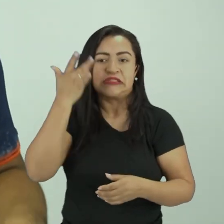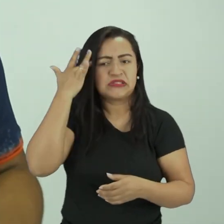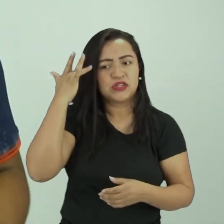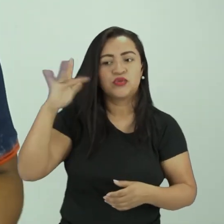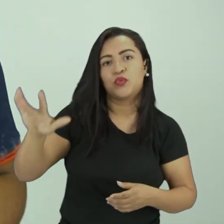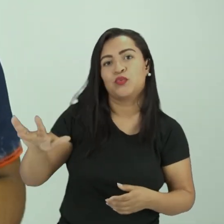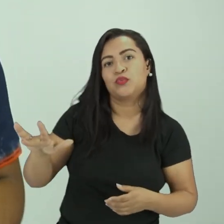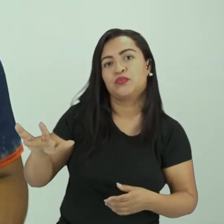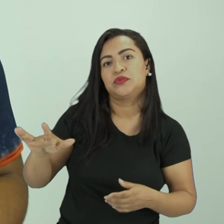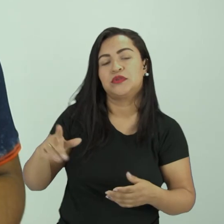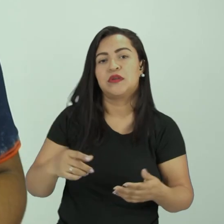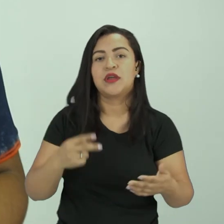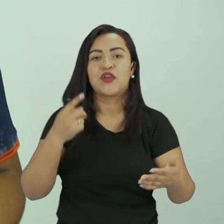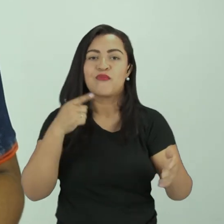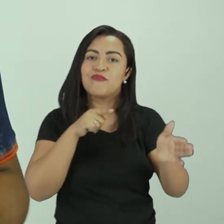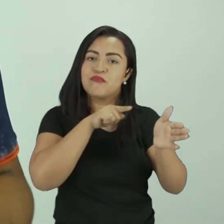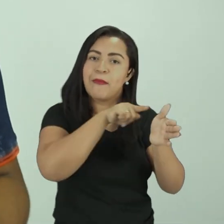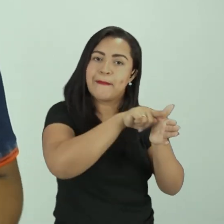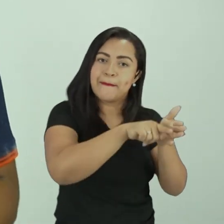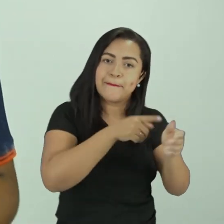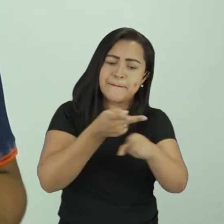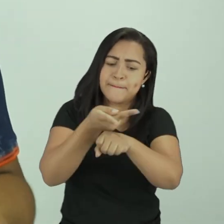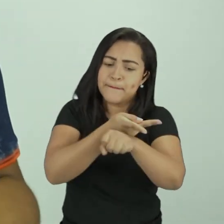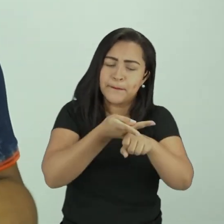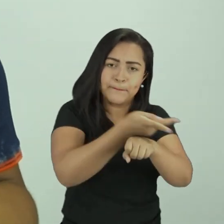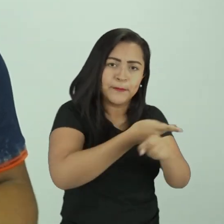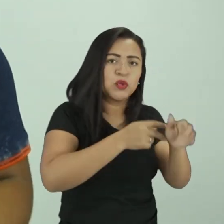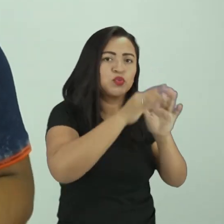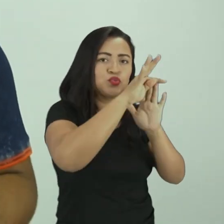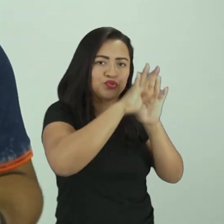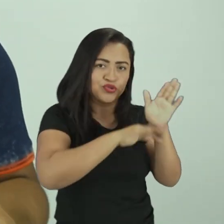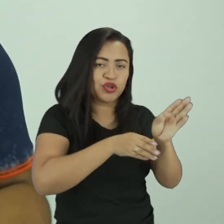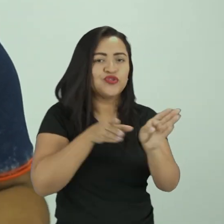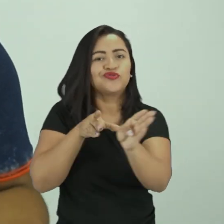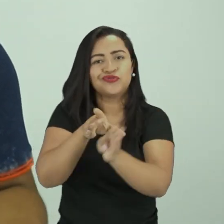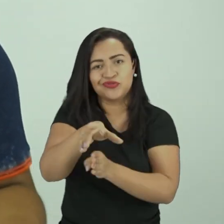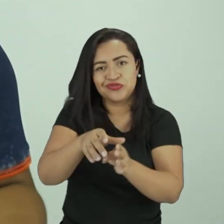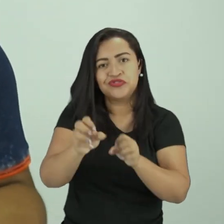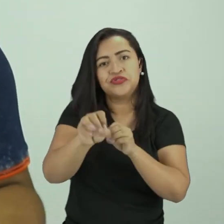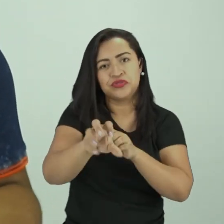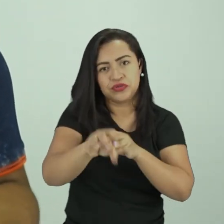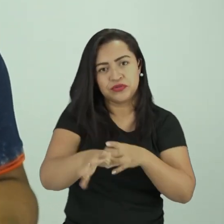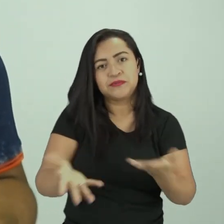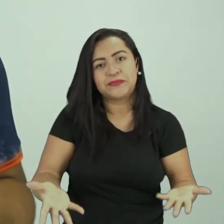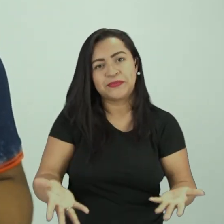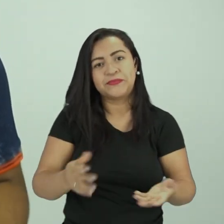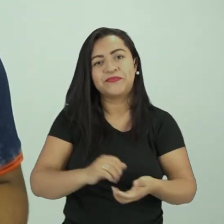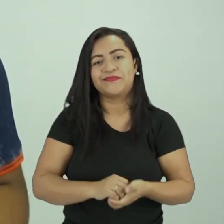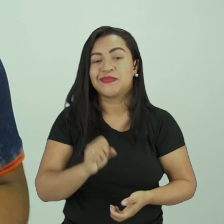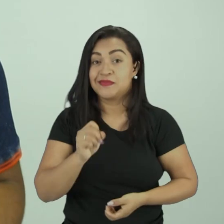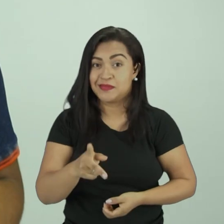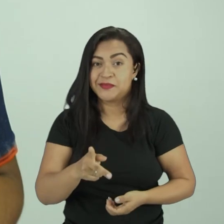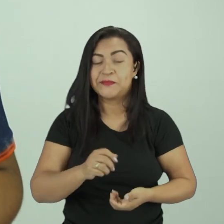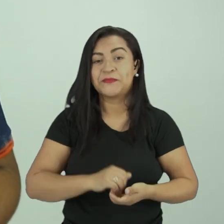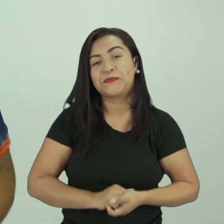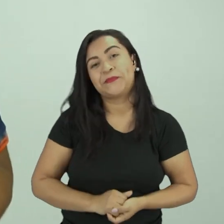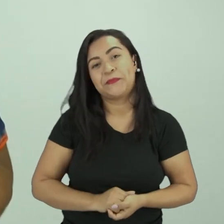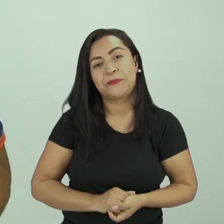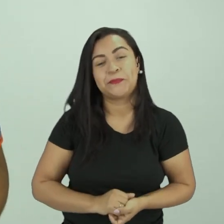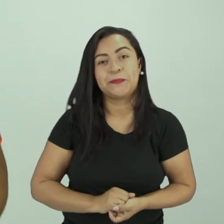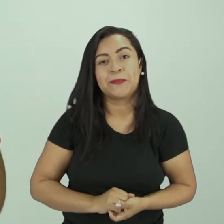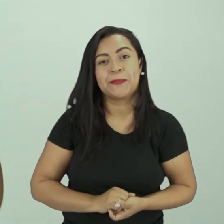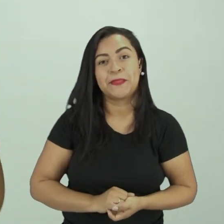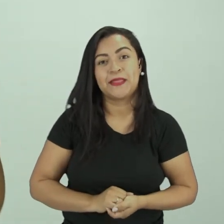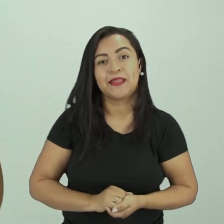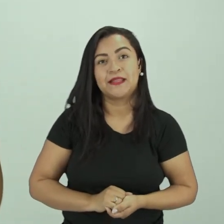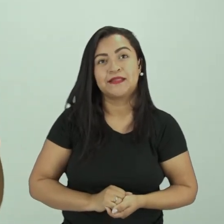conhece, busque lá textos injuntivos relacionados a isso, orientações para isso, tá certo?